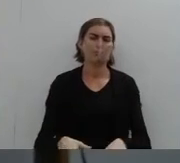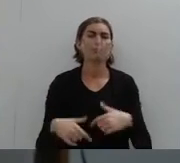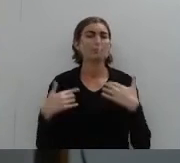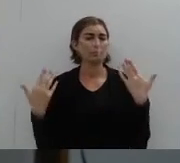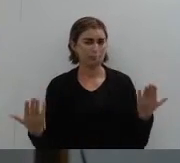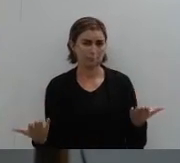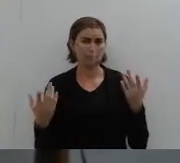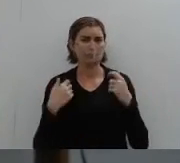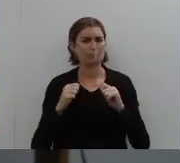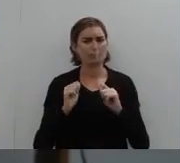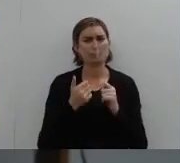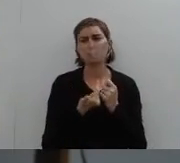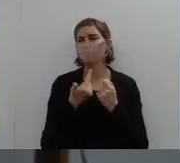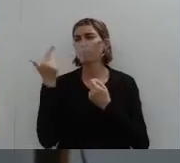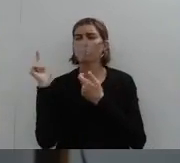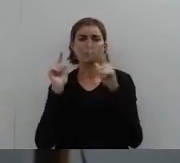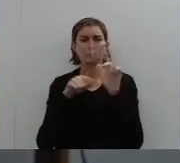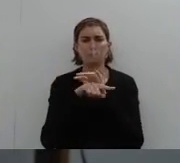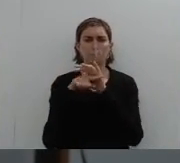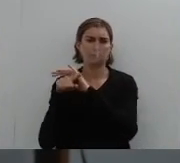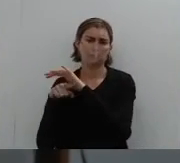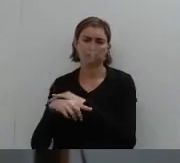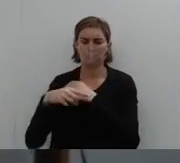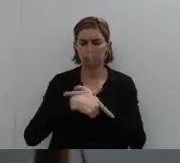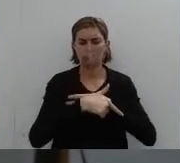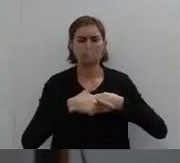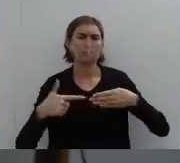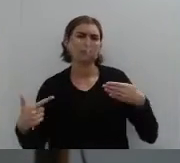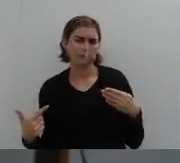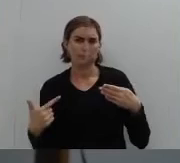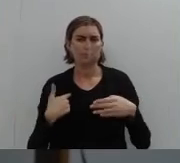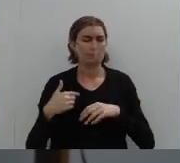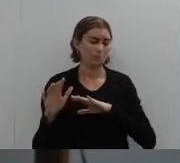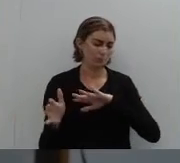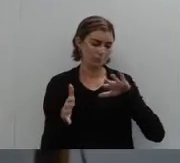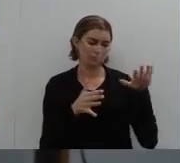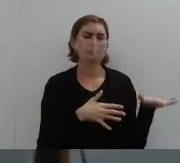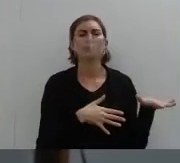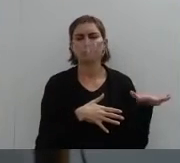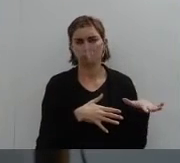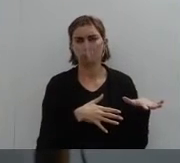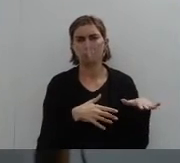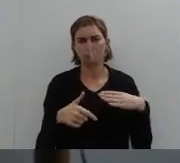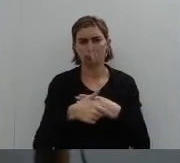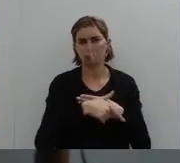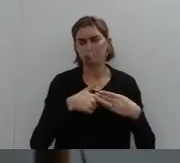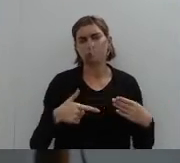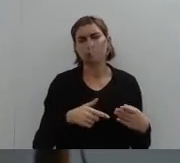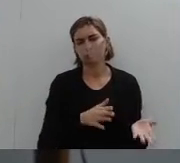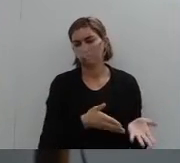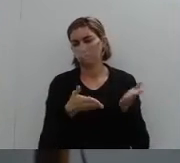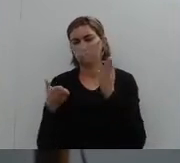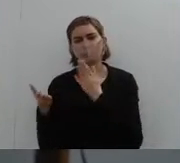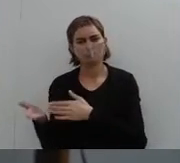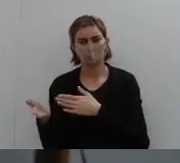gente pode buscar uma outra forma de analisar a moral. Veja, eu estou saindo do âmbito da moralidade e estou